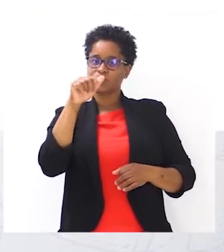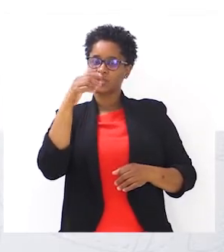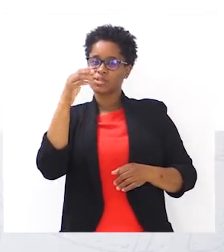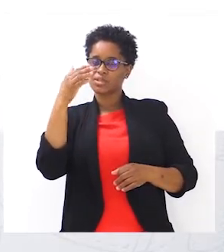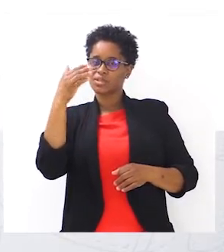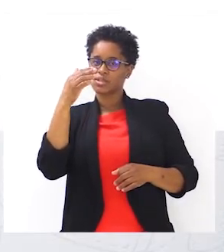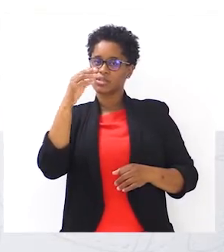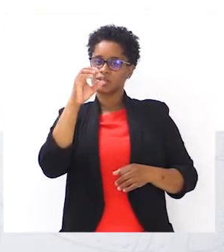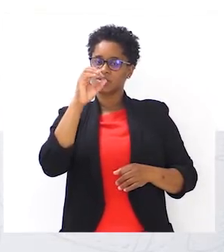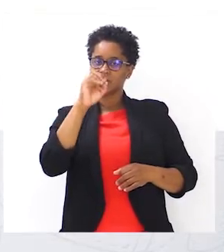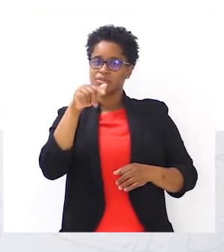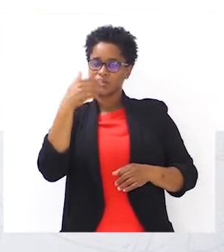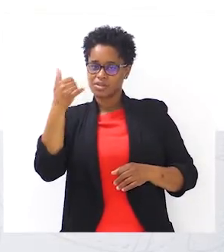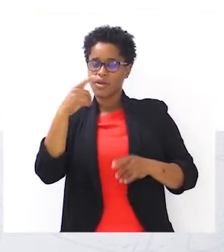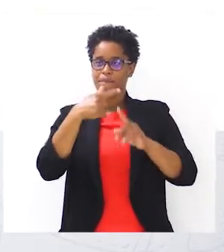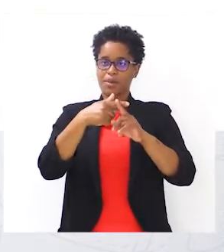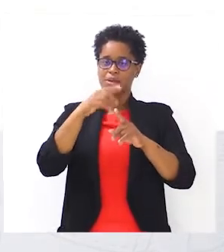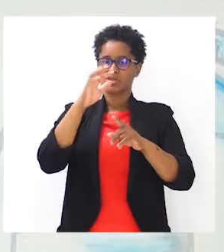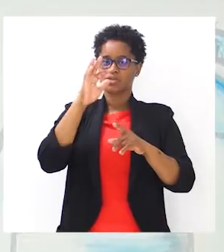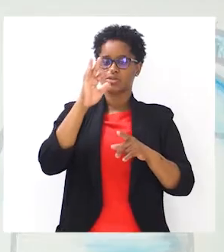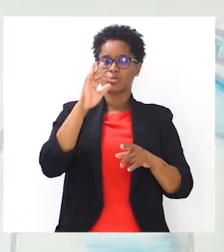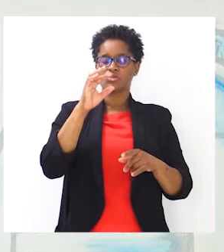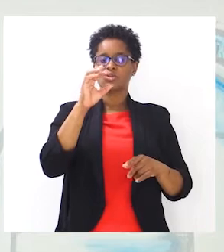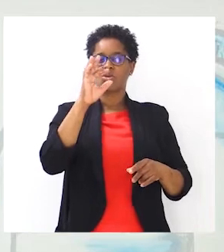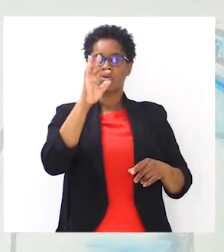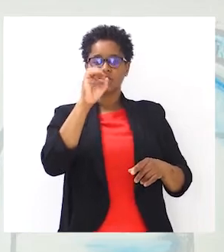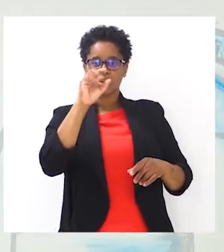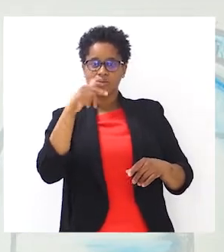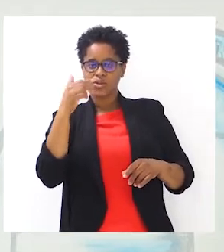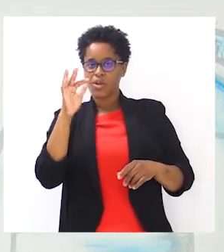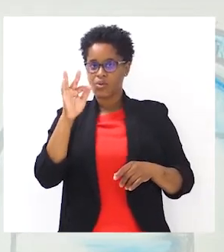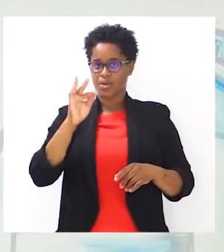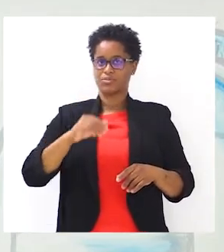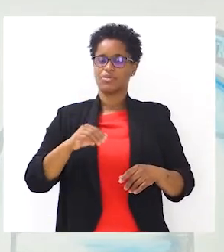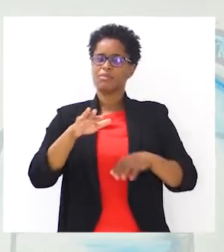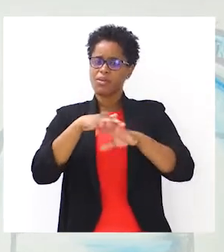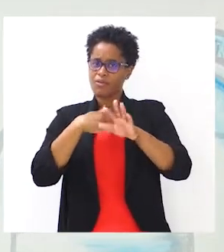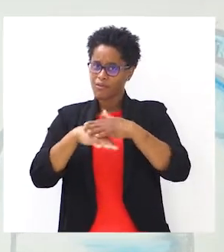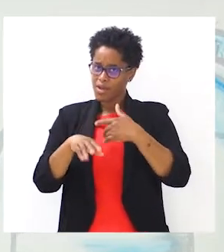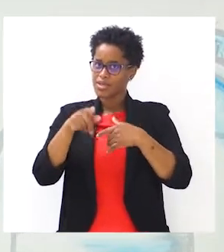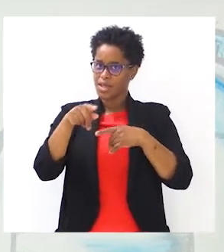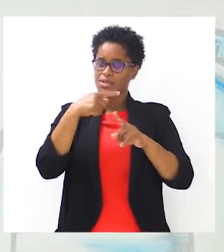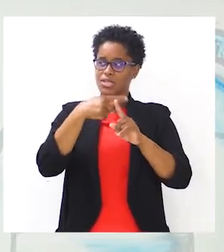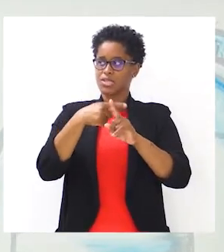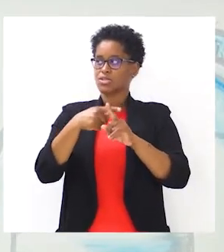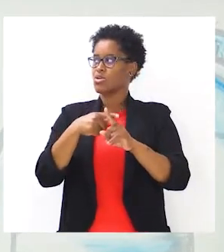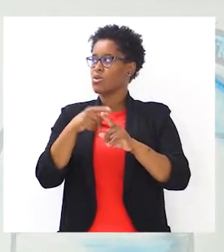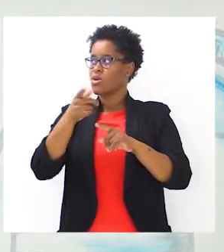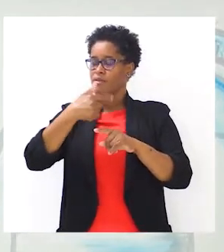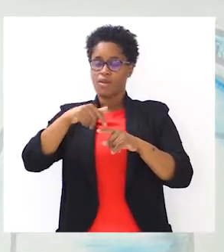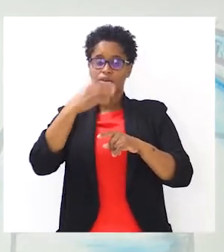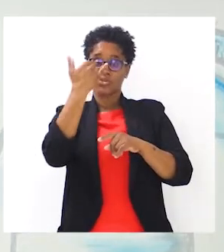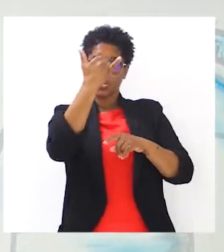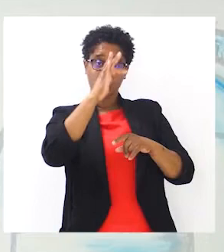mais 4 décimos. Para fazer esta adição, vamos precisar